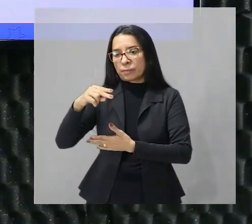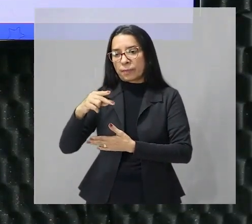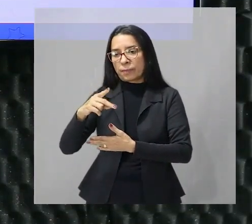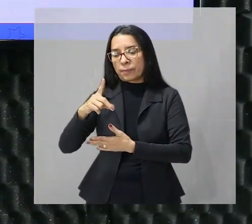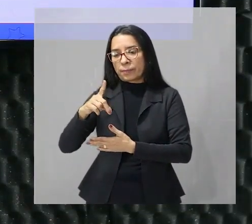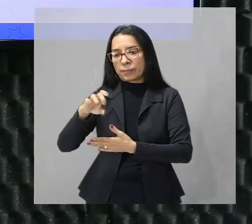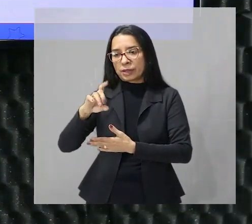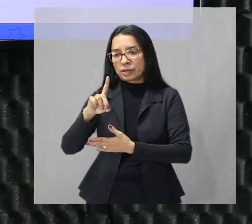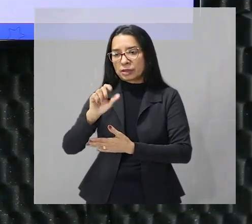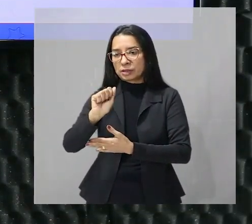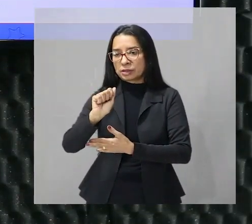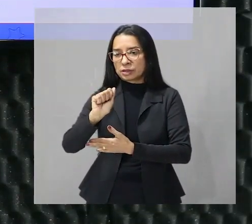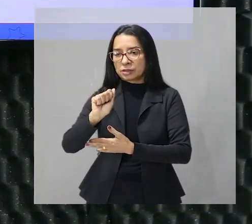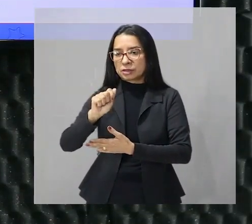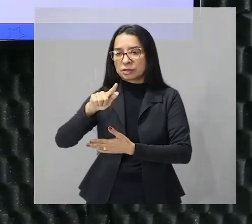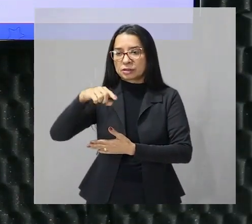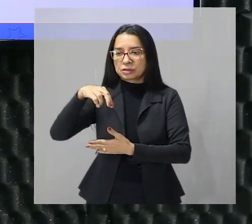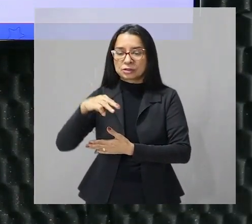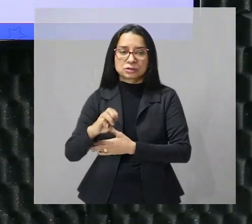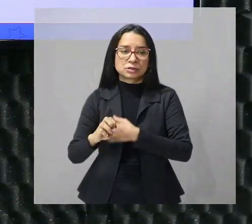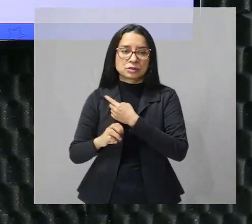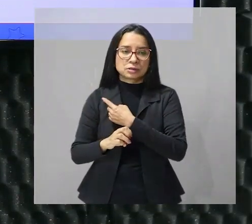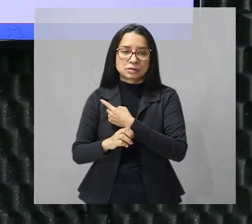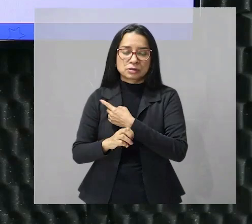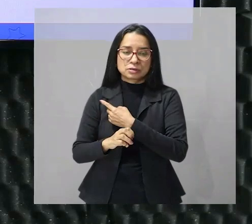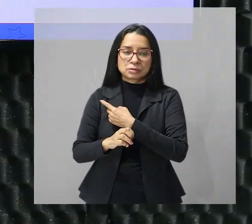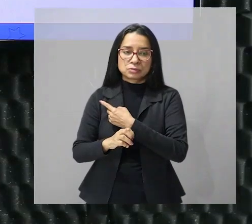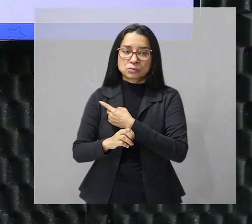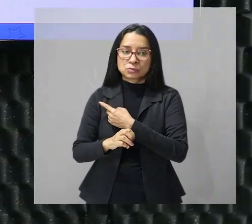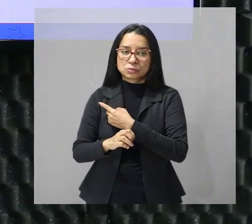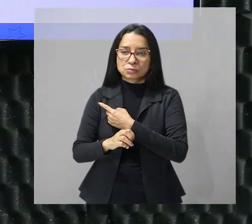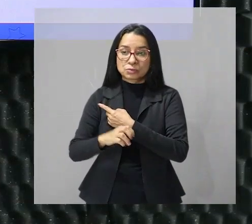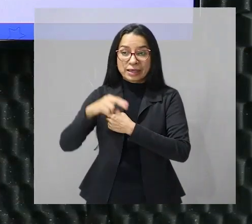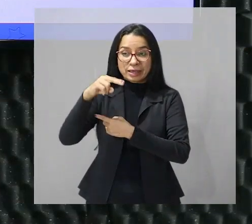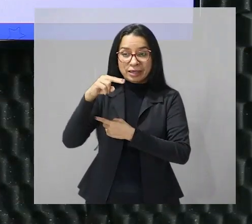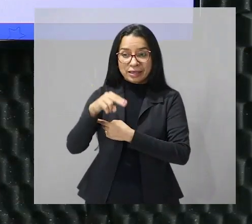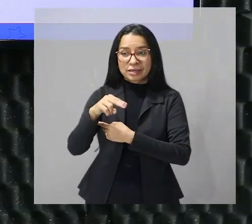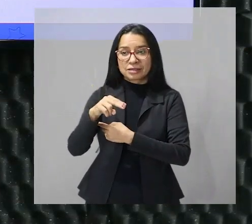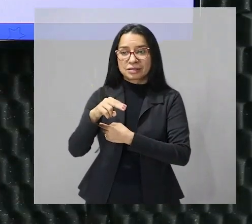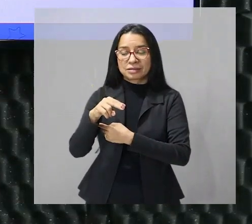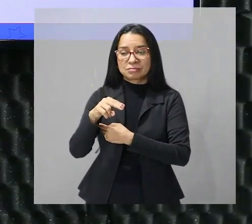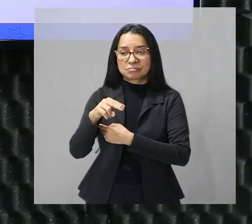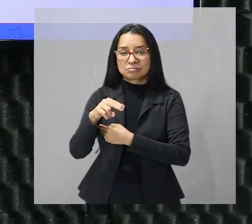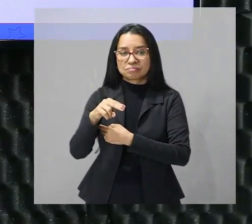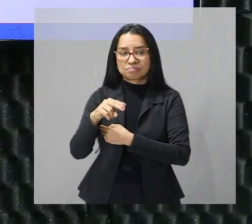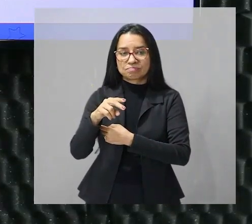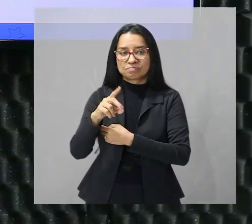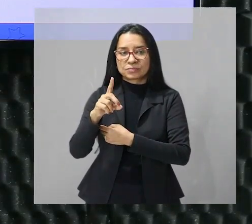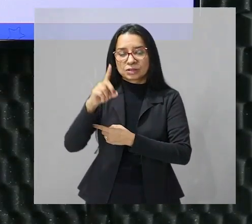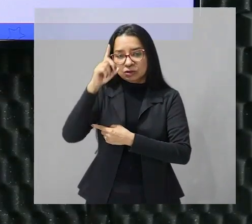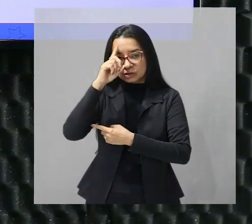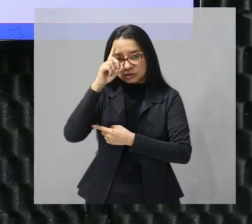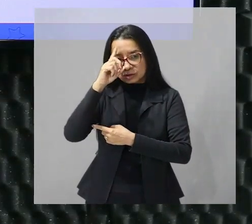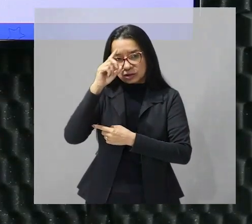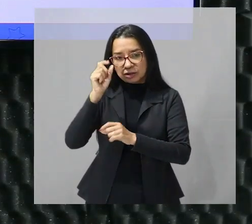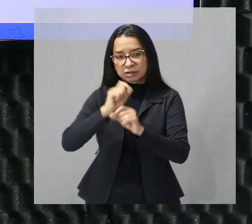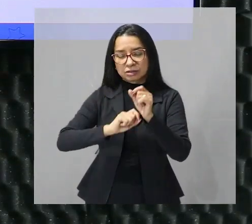sendo que o preço P a ser pago pela hospedagem é calculado